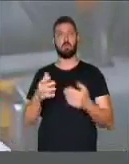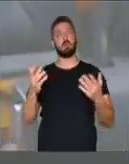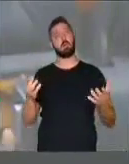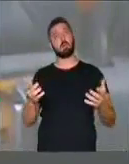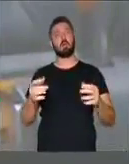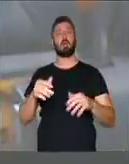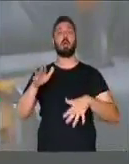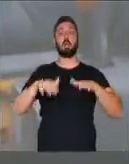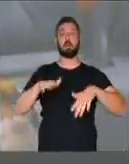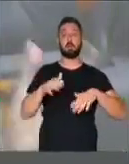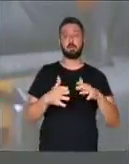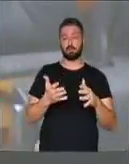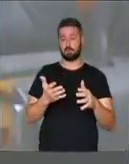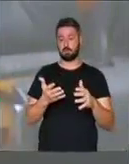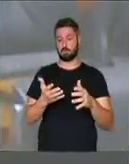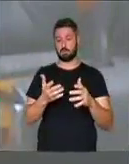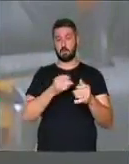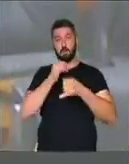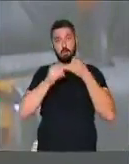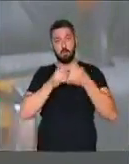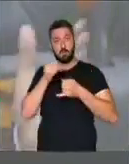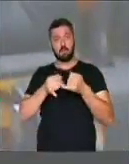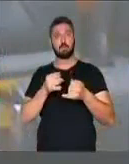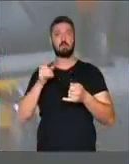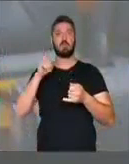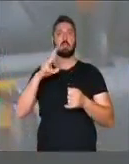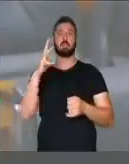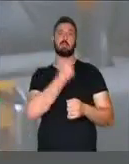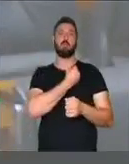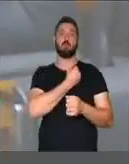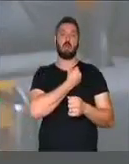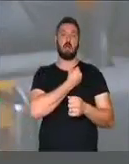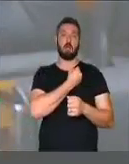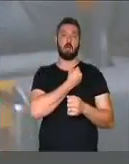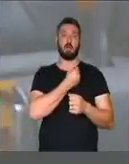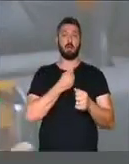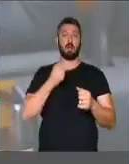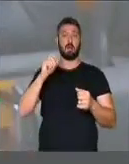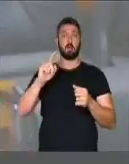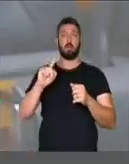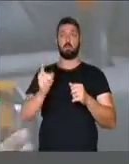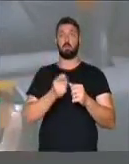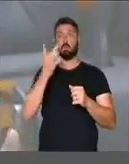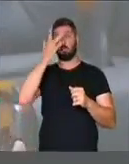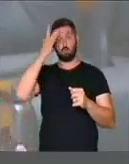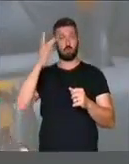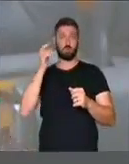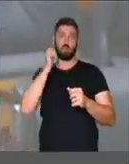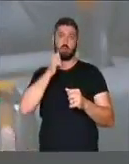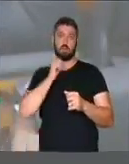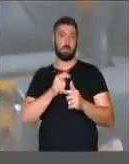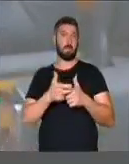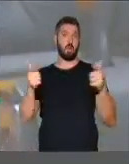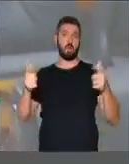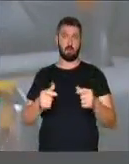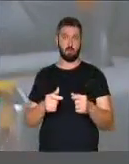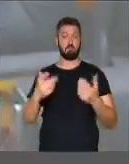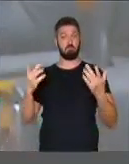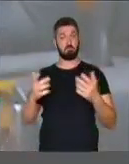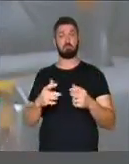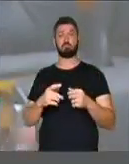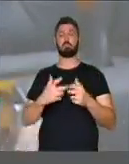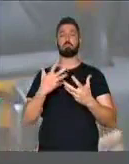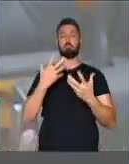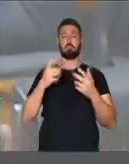E, às vezes, a informação é a salvação de muitas mulheres. Portanto, eu quero parabenizar a todos